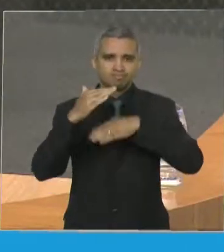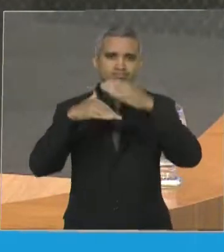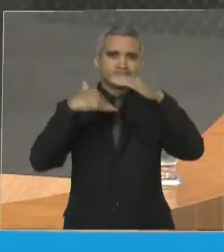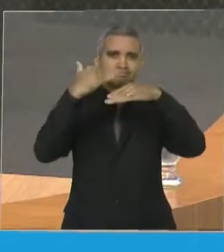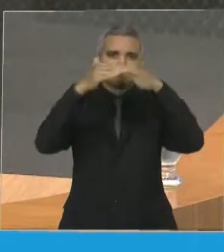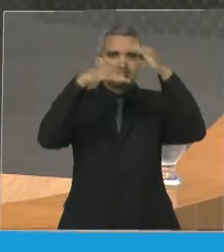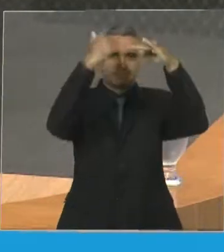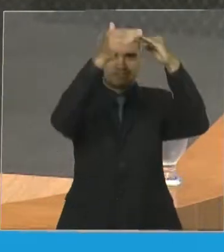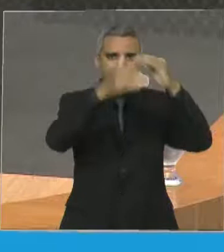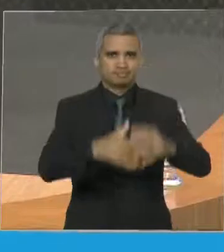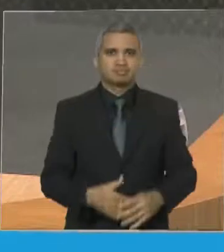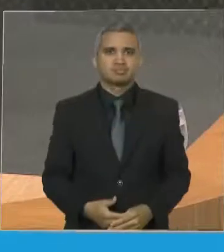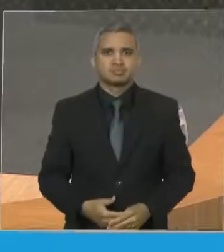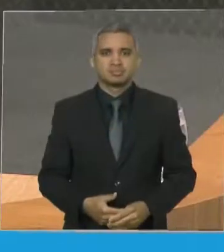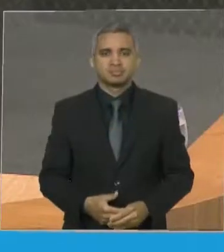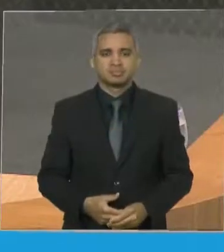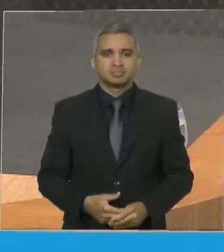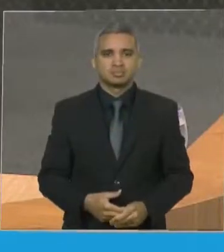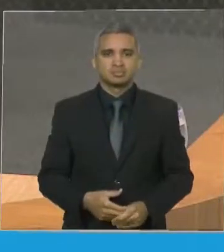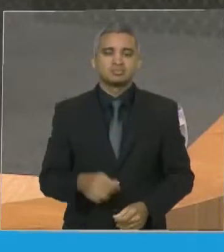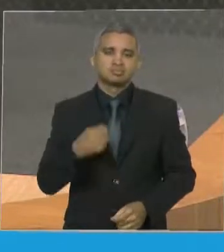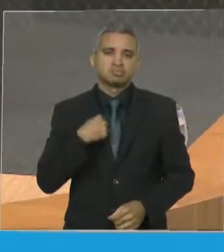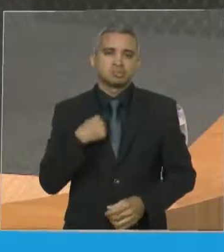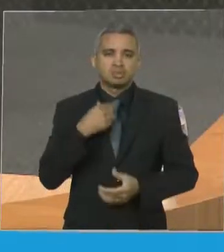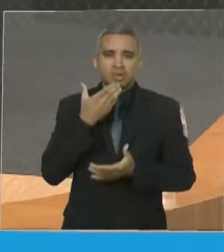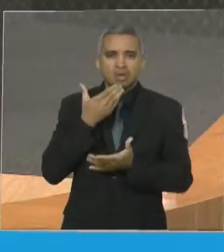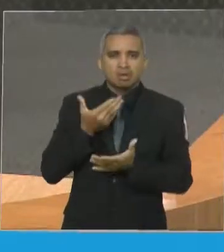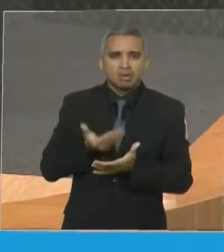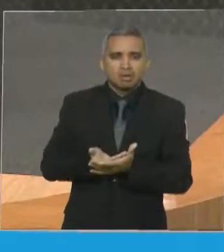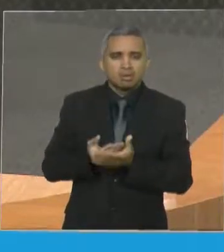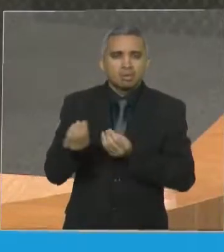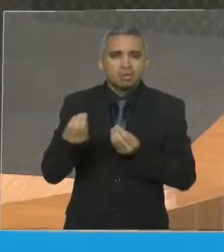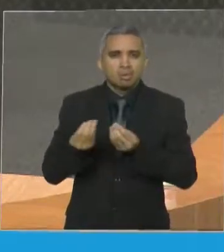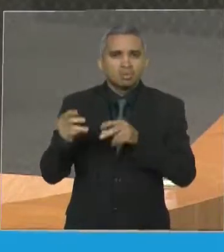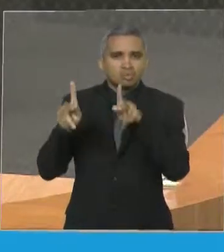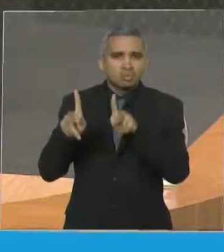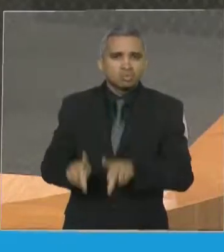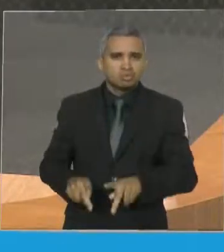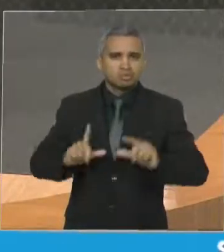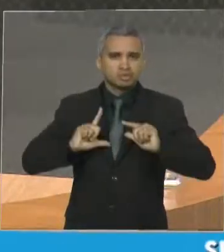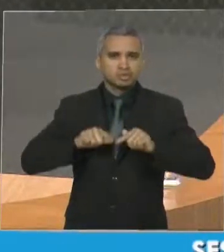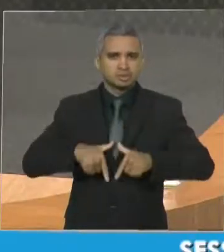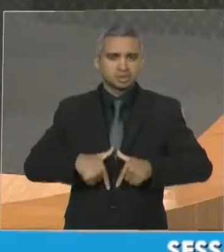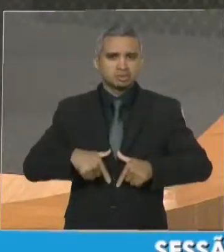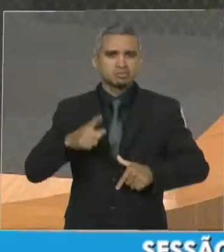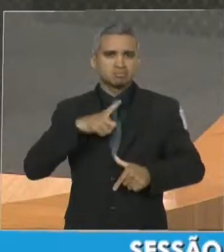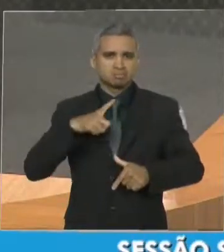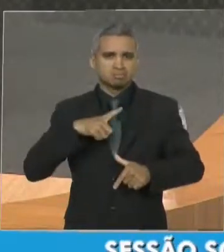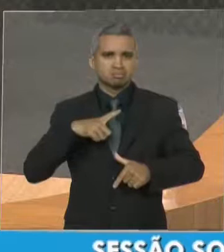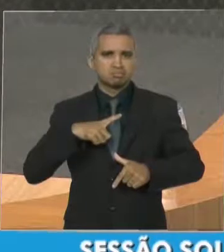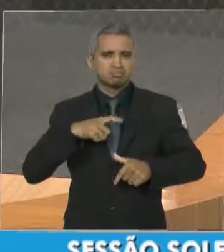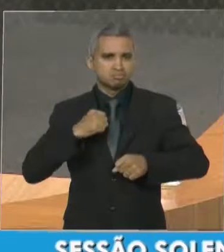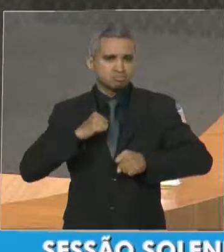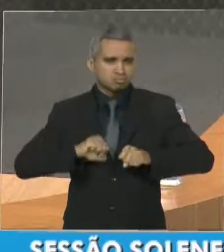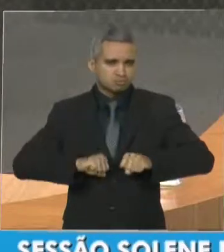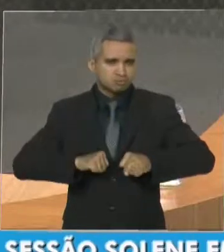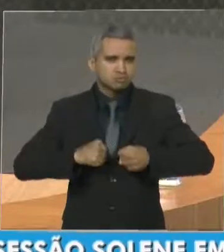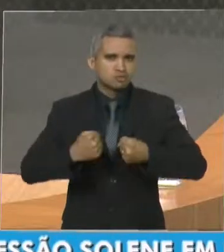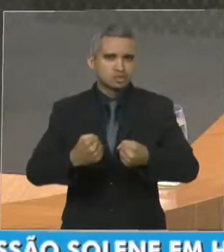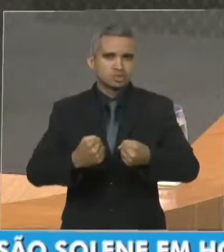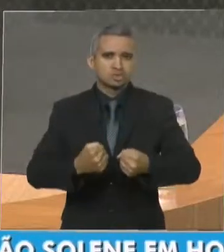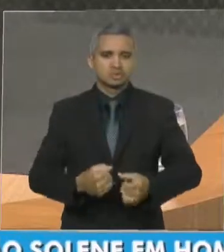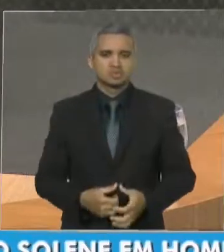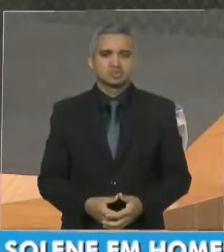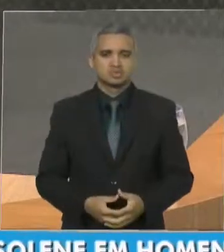admiro muito a resiliência da nação de Israel. O esforço do Oswaldo Aranha, em 1948, porque